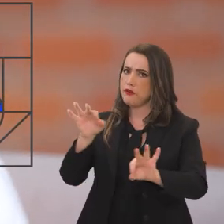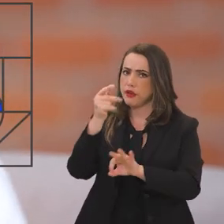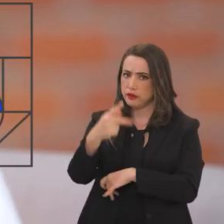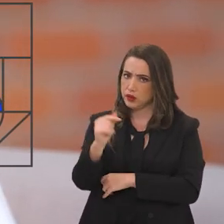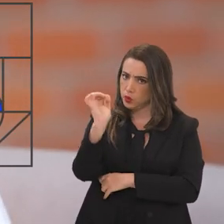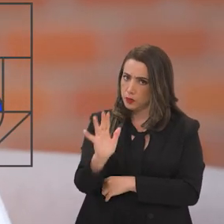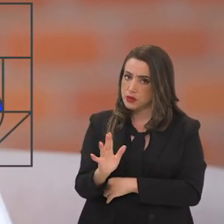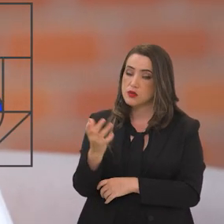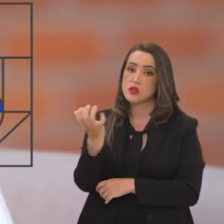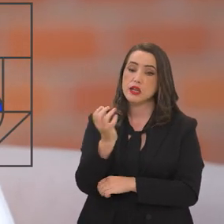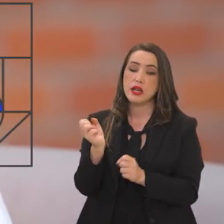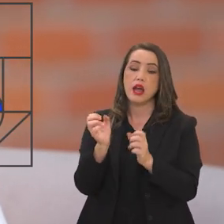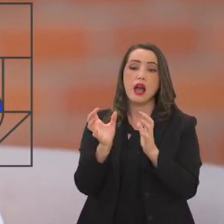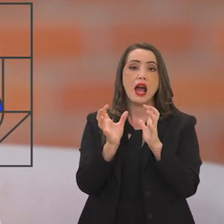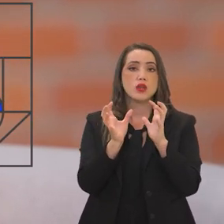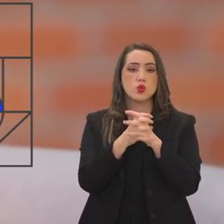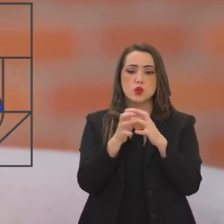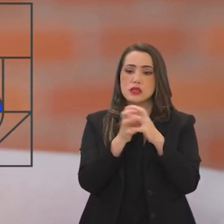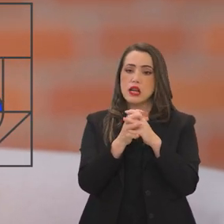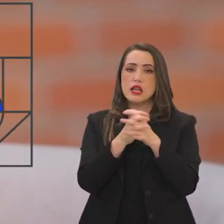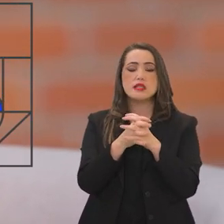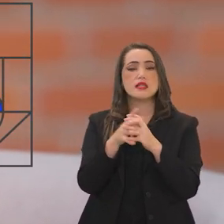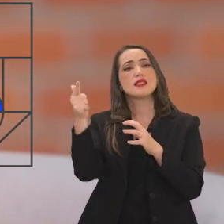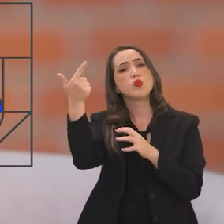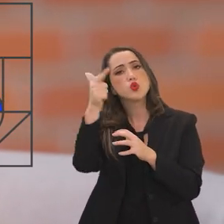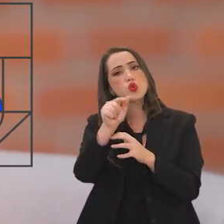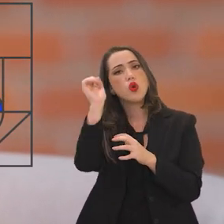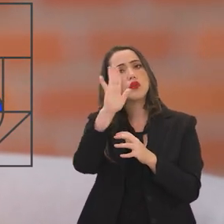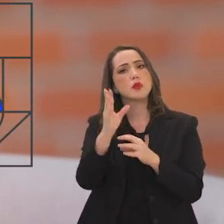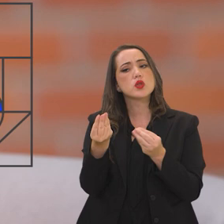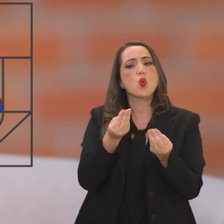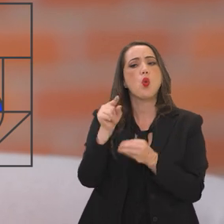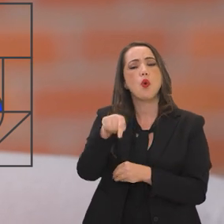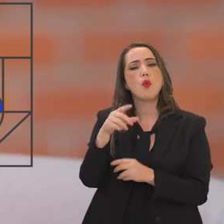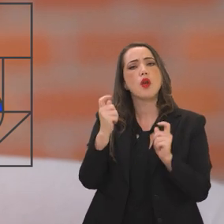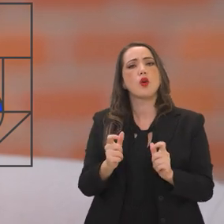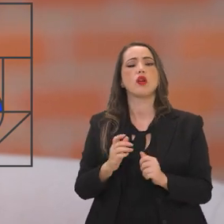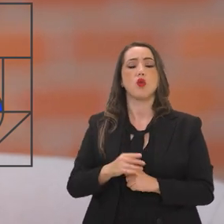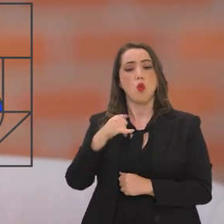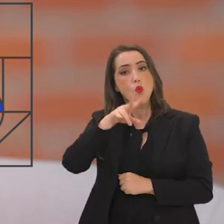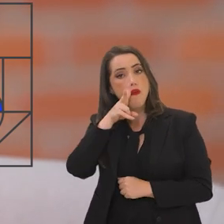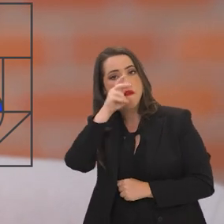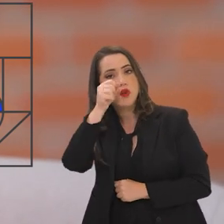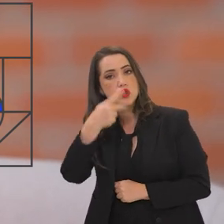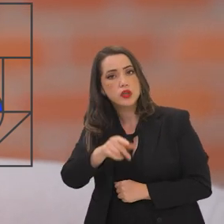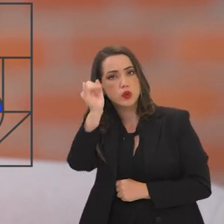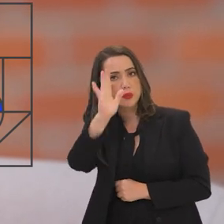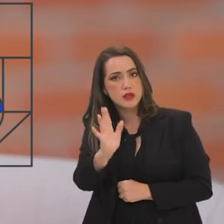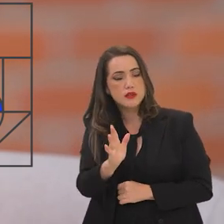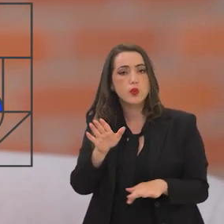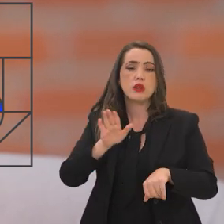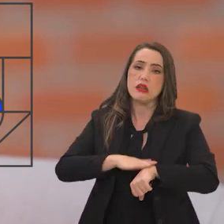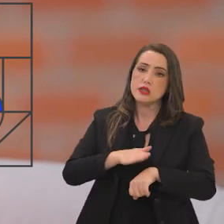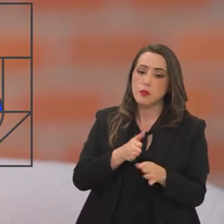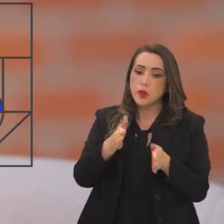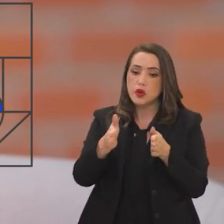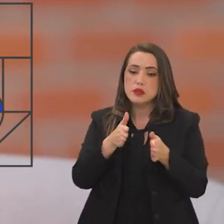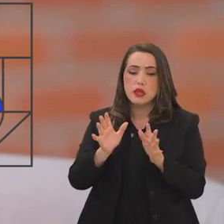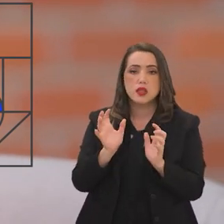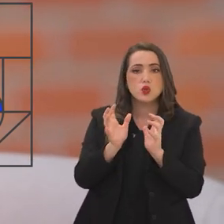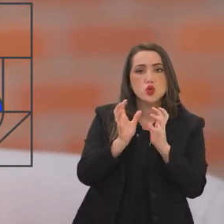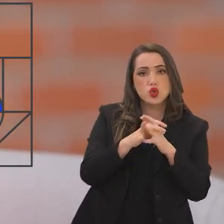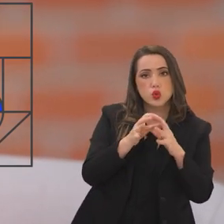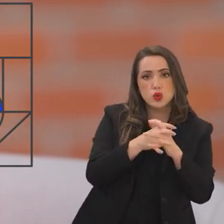retomar o processo de industrialização do Brasil que indústria vai ser essa Onde é que estão os pontos fortes do Brasil nesse processo